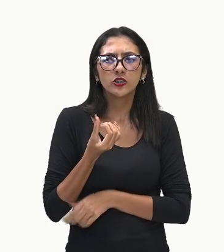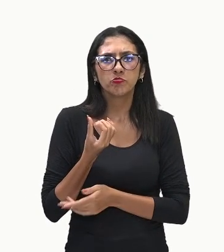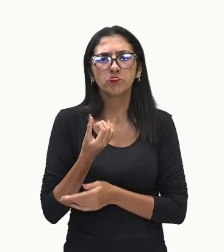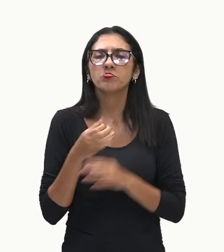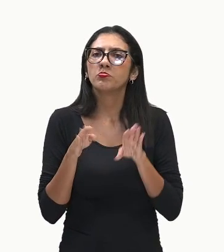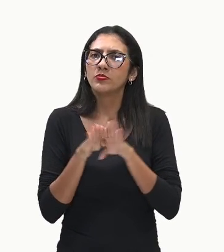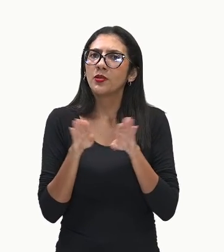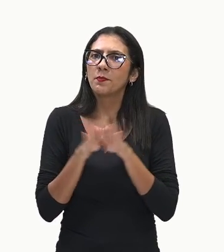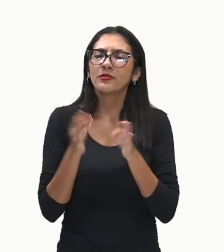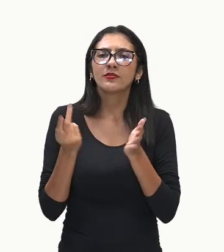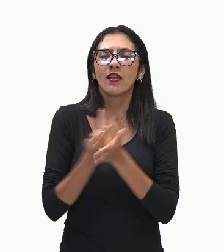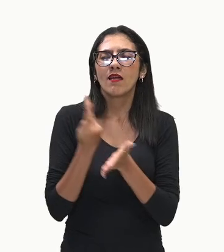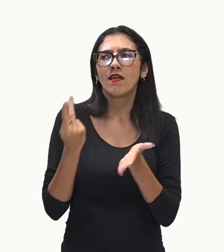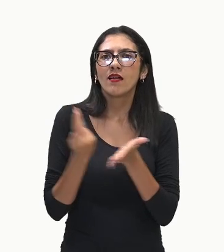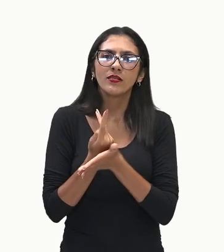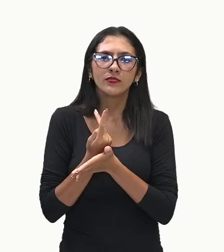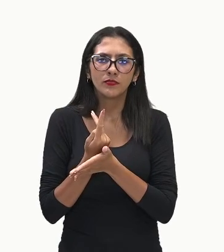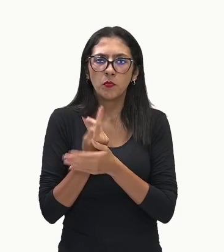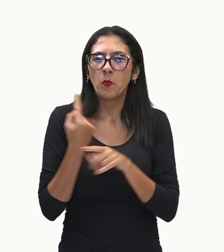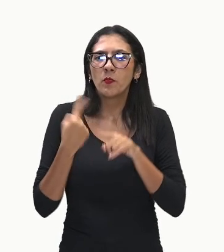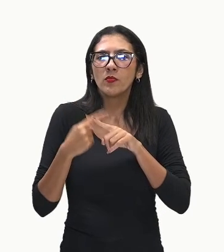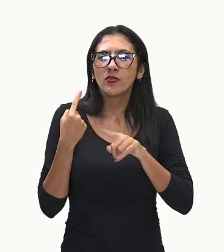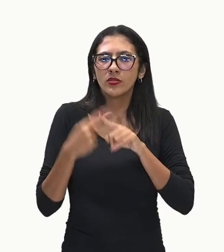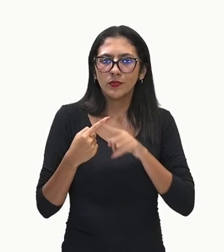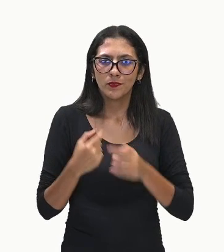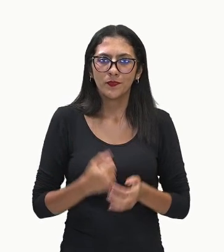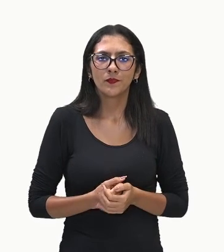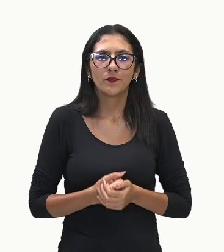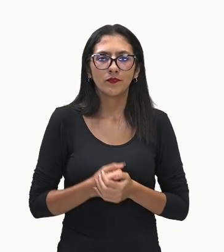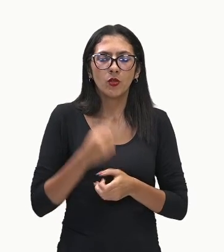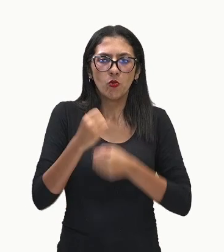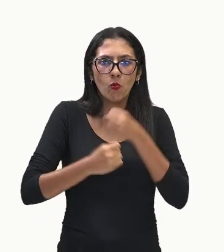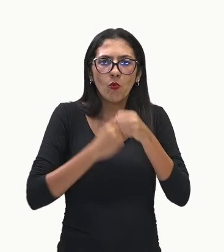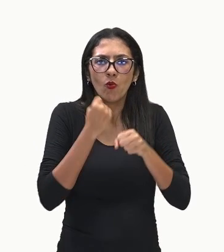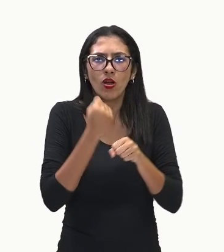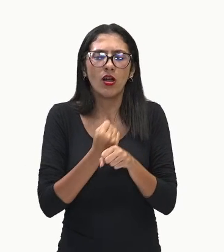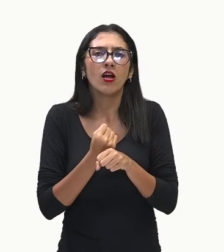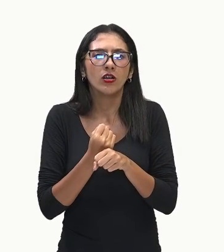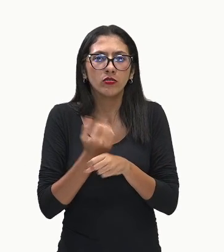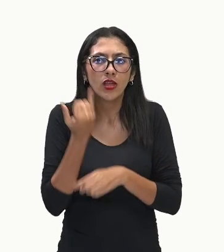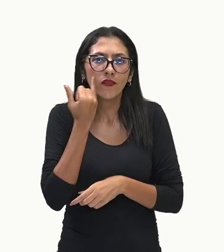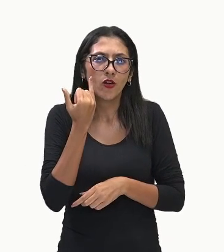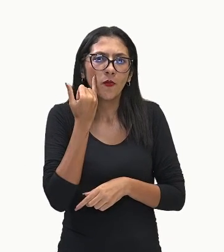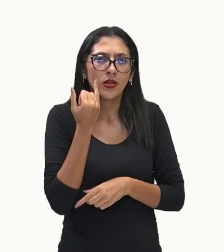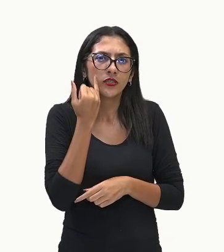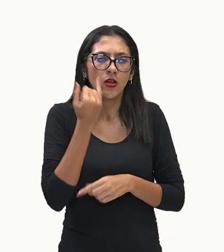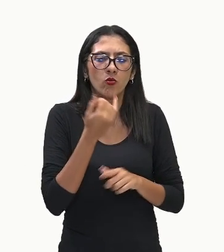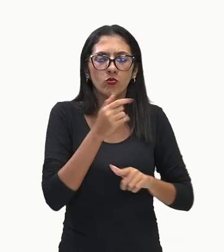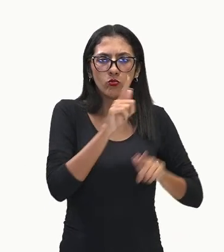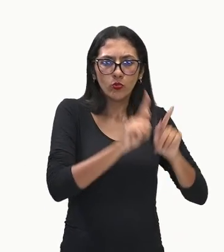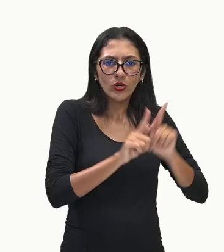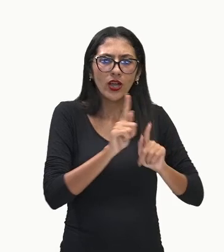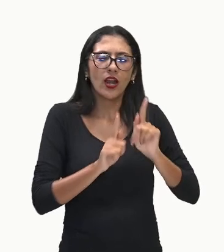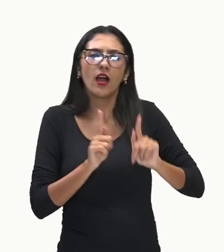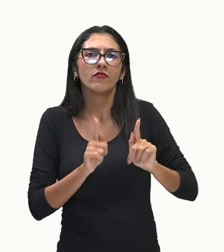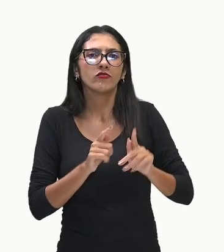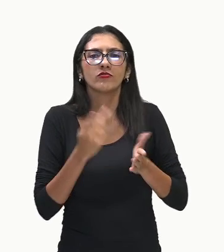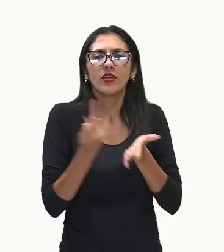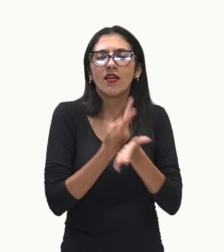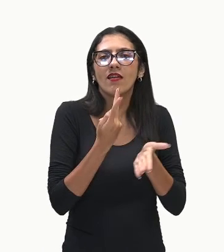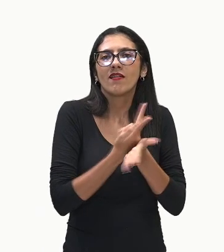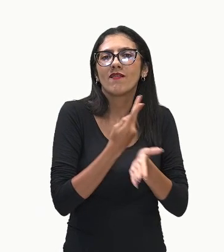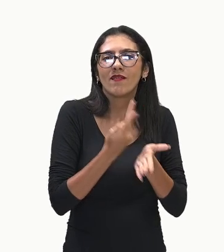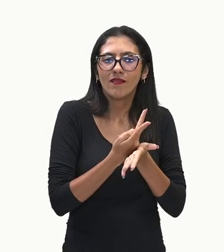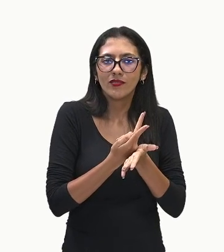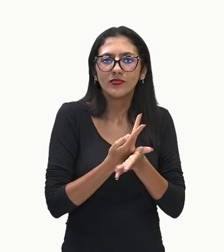essa alternativa, porque o ano de referência no gráfico não é 2006, e sim 2005. Então, para